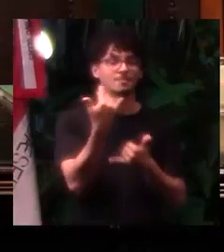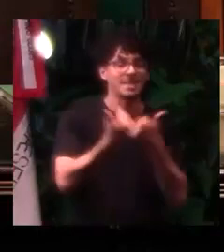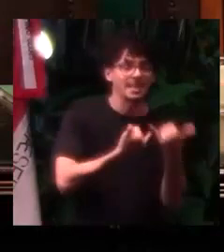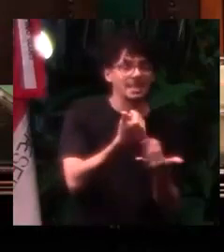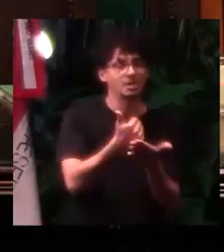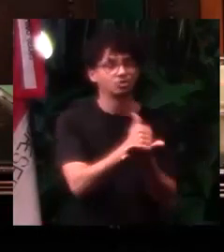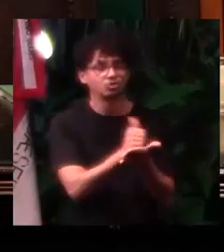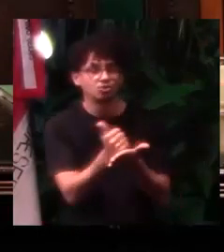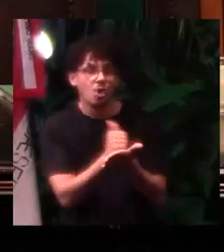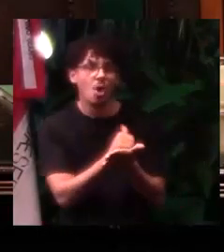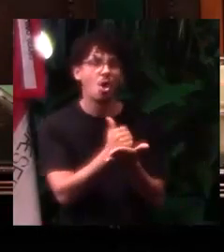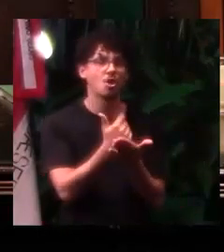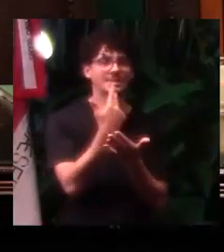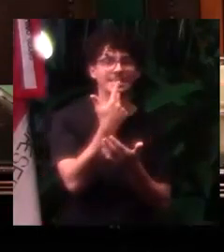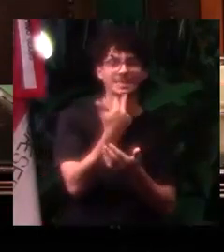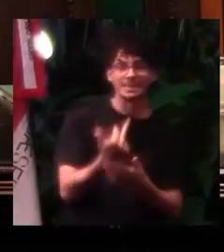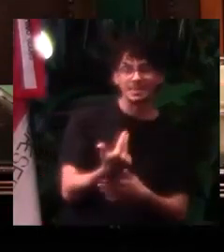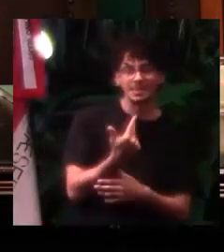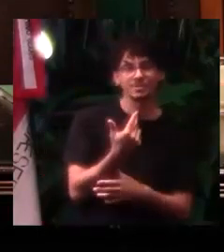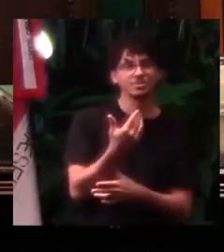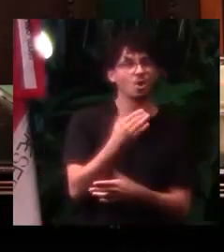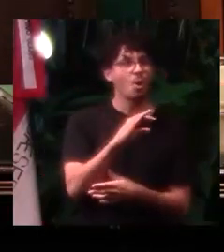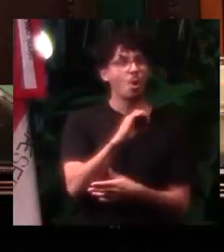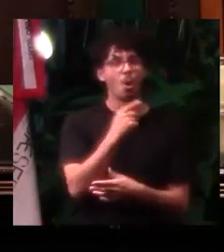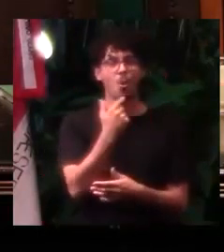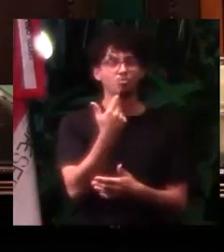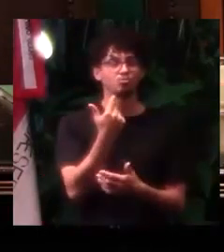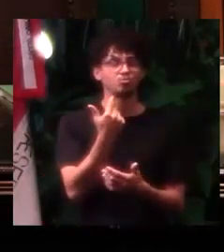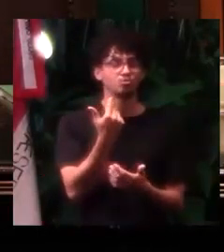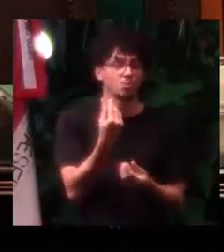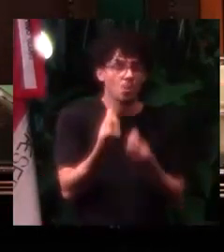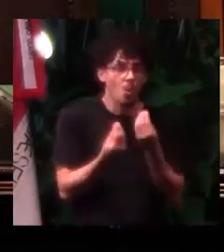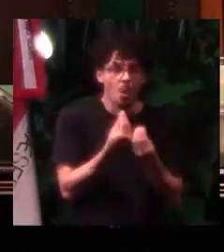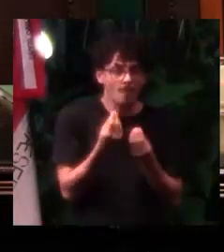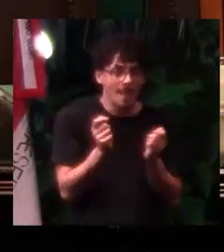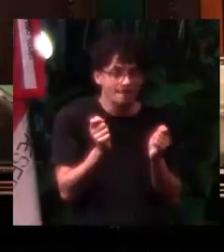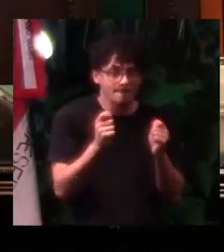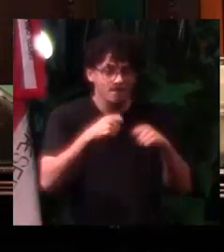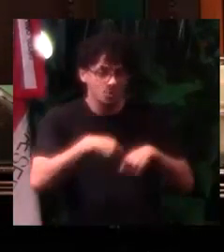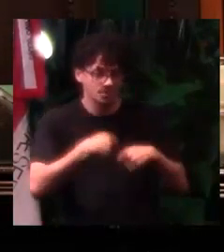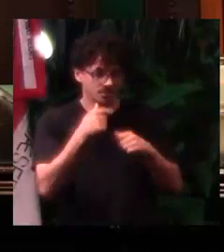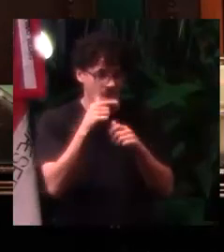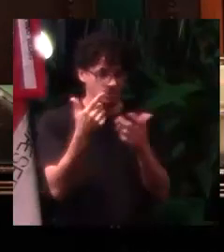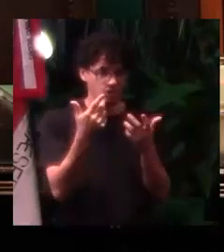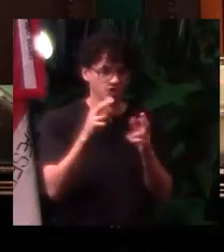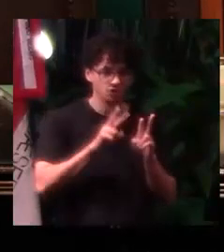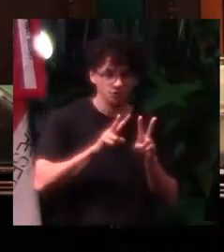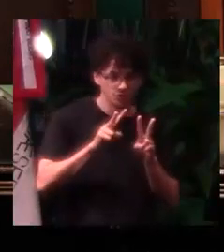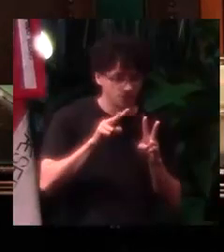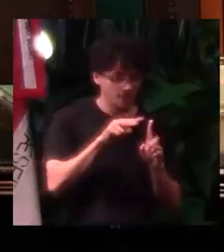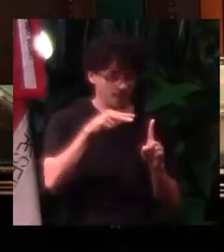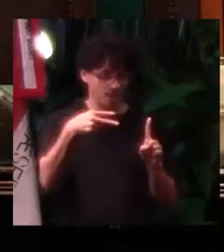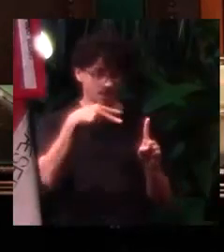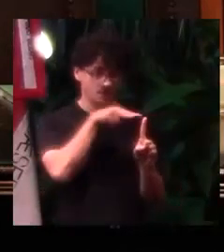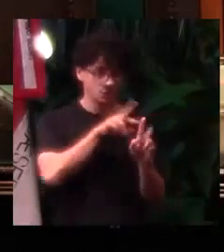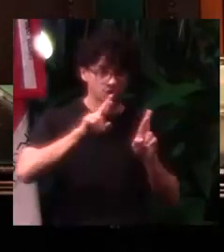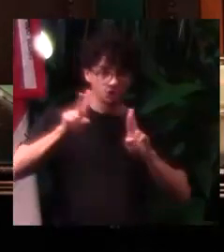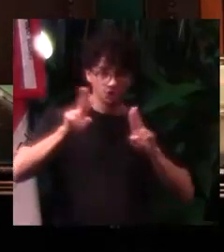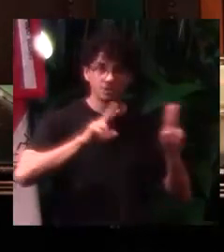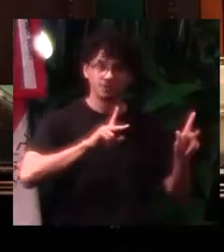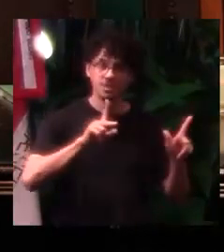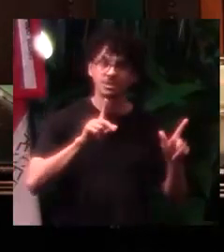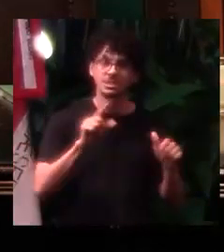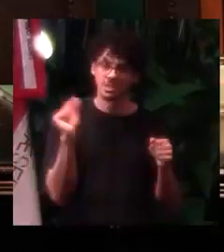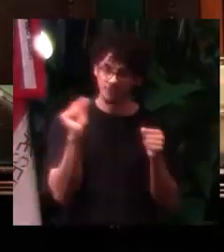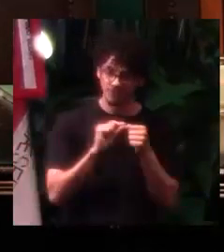os jogos das próprias possibilidades de horizonte de verdade, que fazem com que os